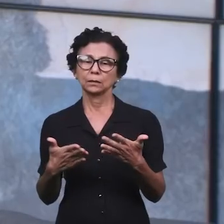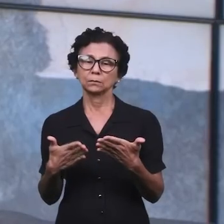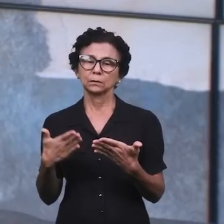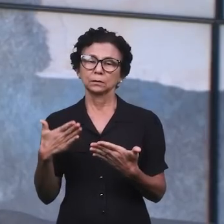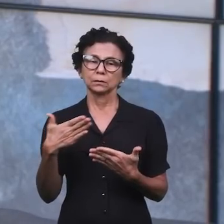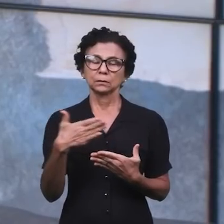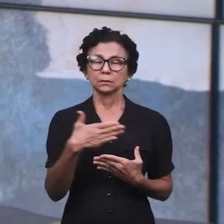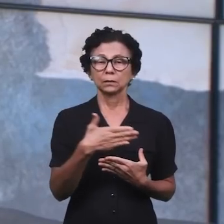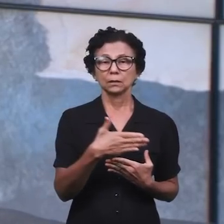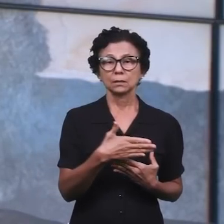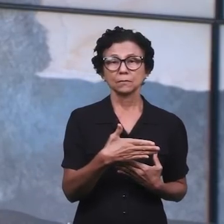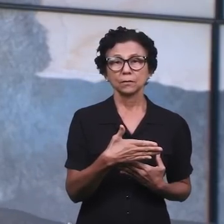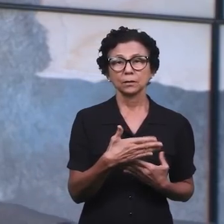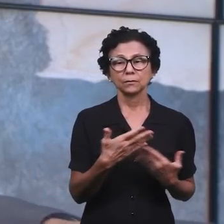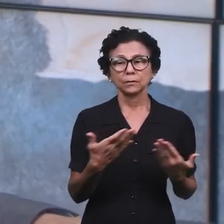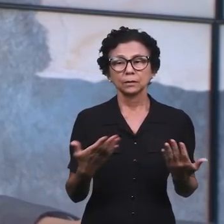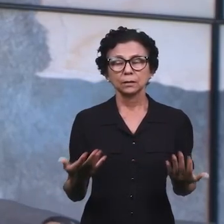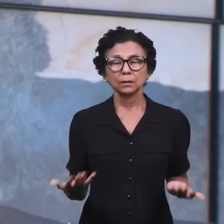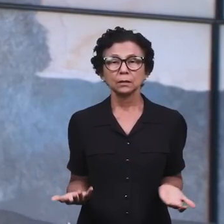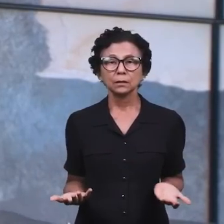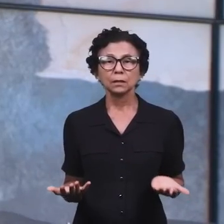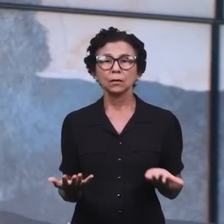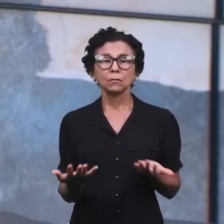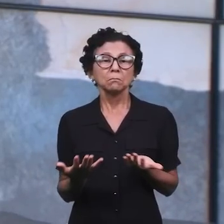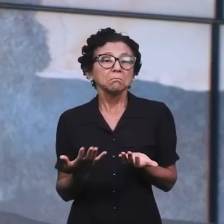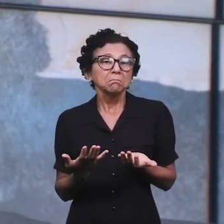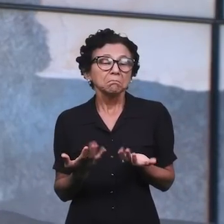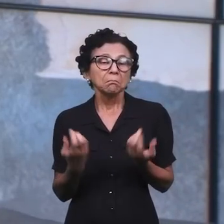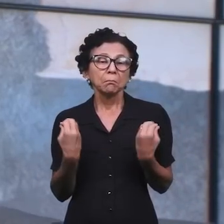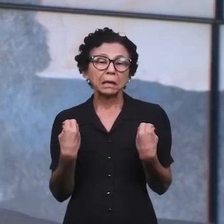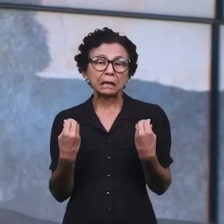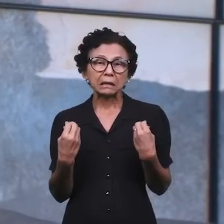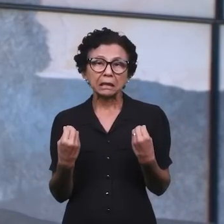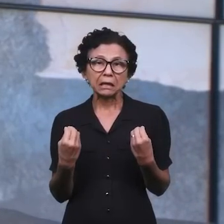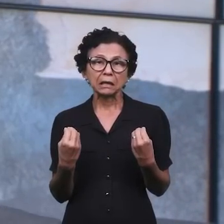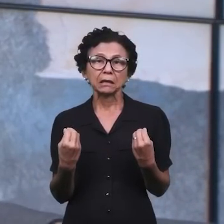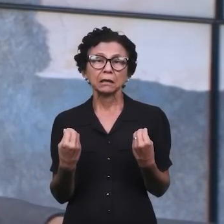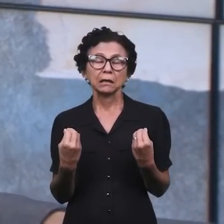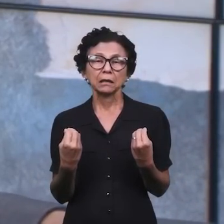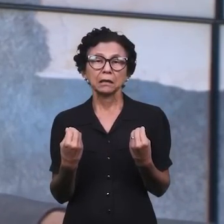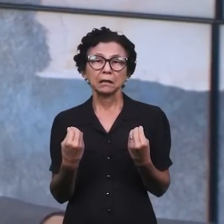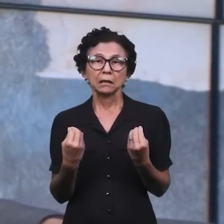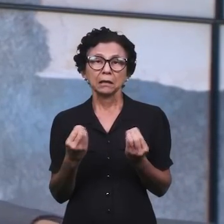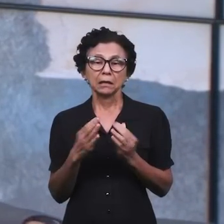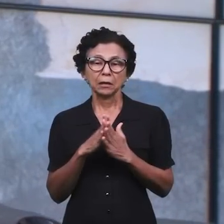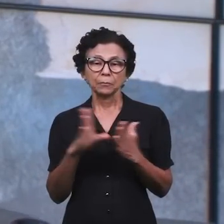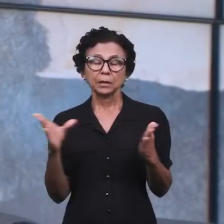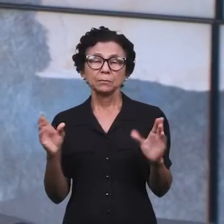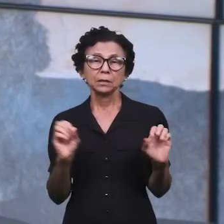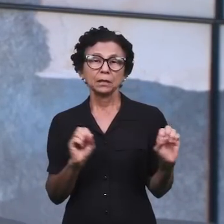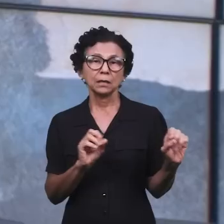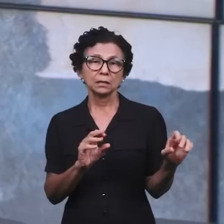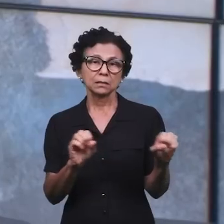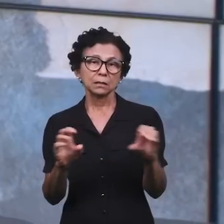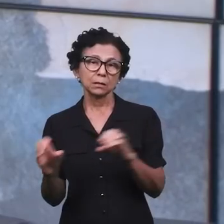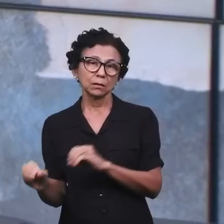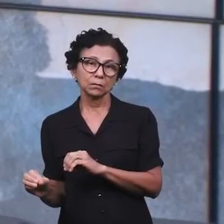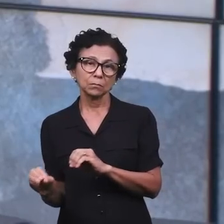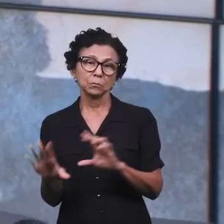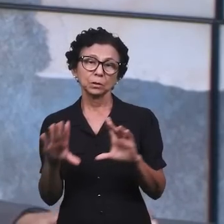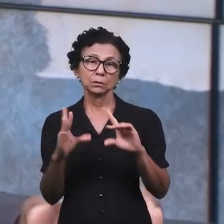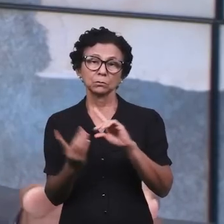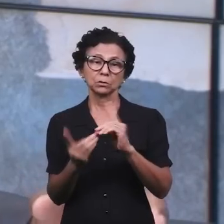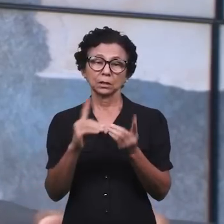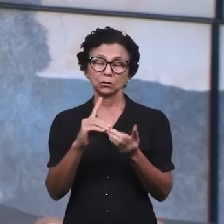Deus deixasse de ser ensinada e passasse agora a prevalecer coisas que não têm fundamento